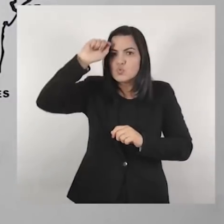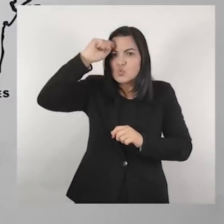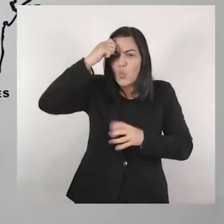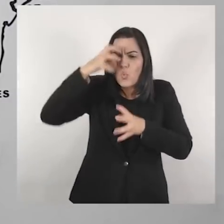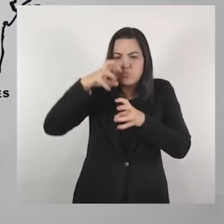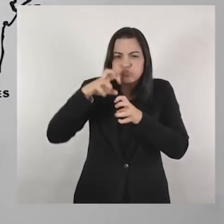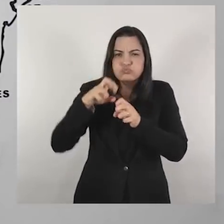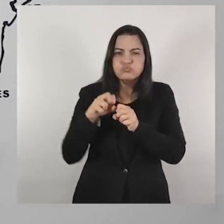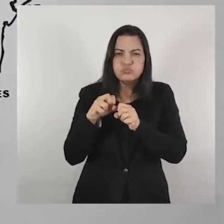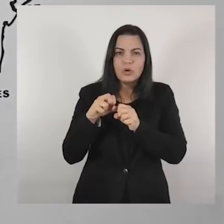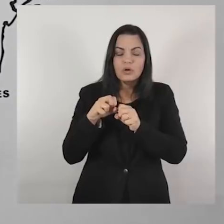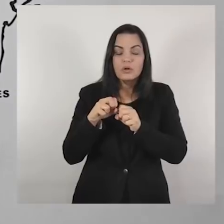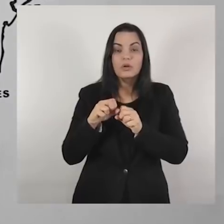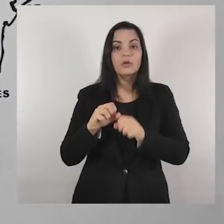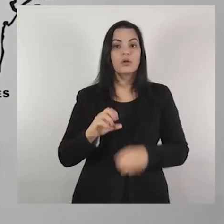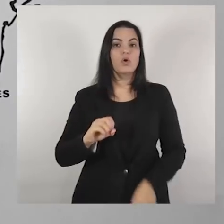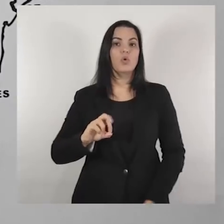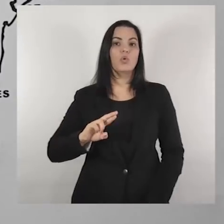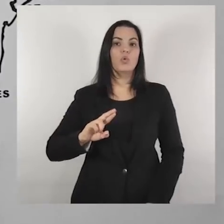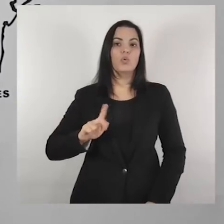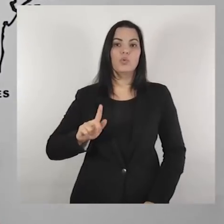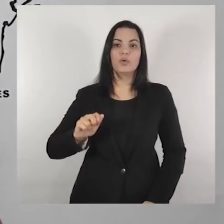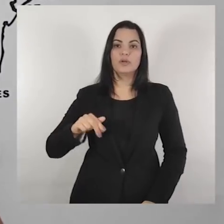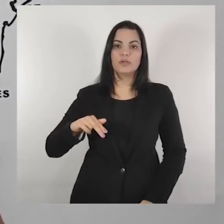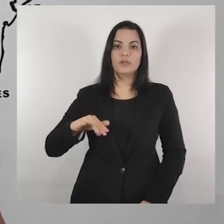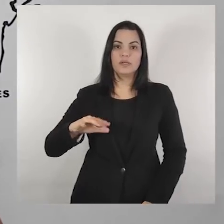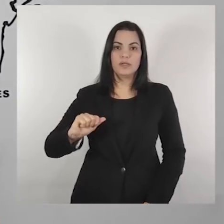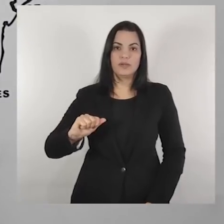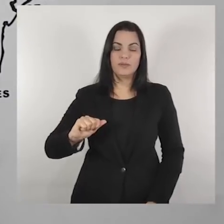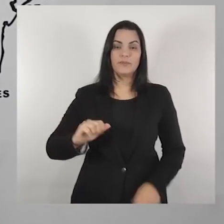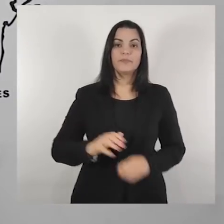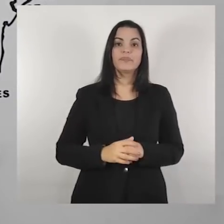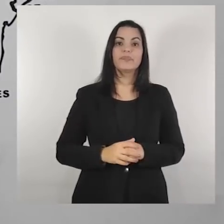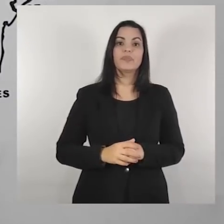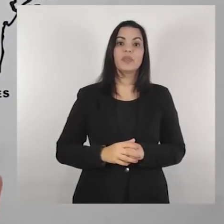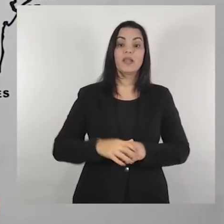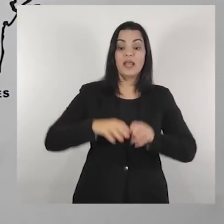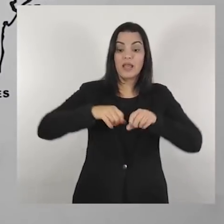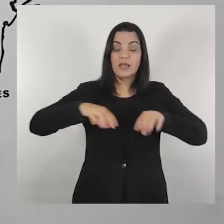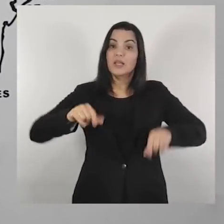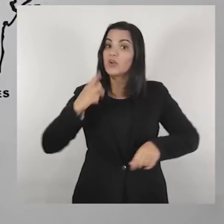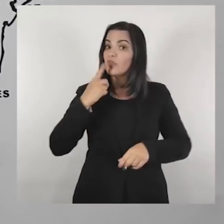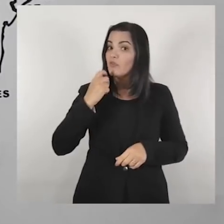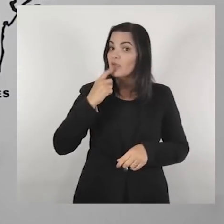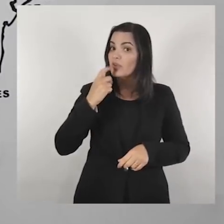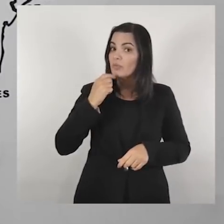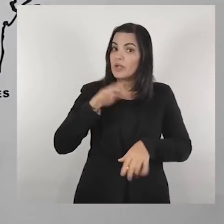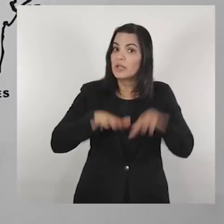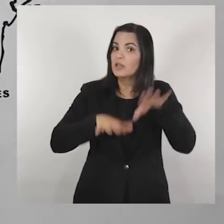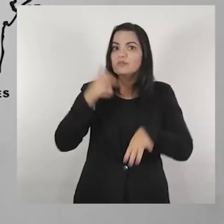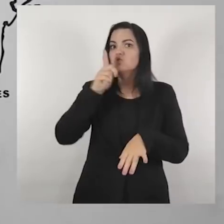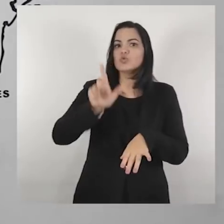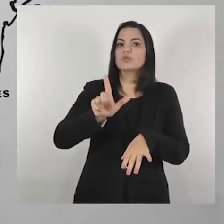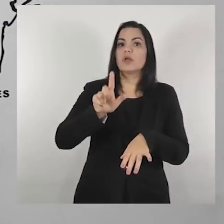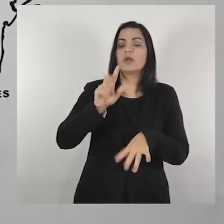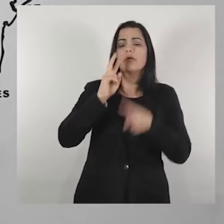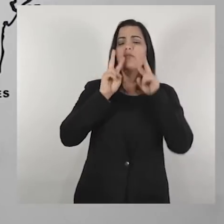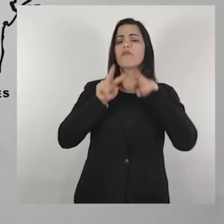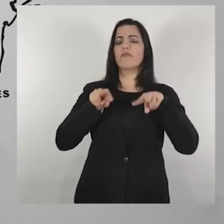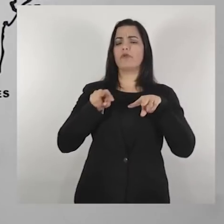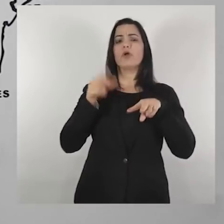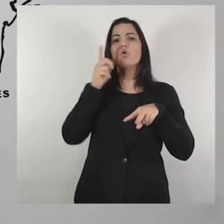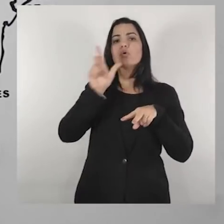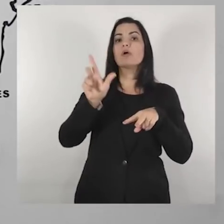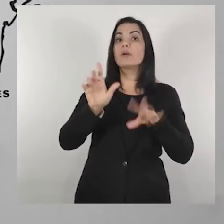preta, tá bom? A terra vermelha pode ser que não dê o mesmo resultado, você vai conseguir observar. Mas